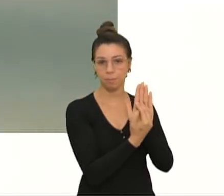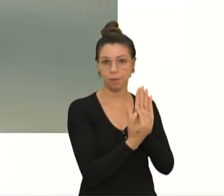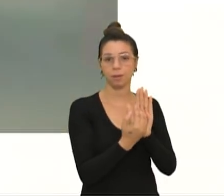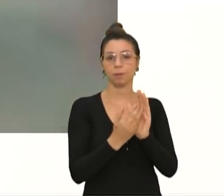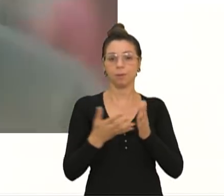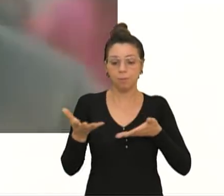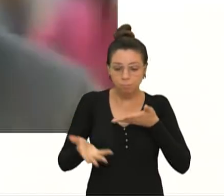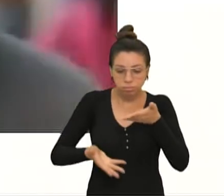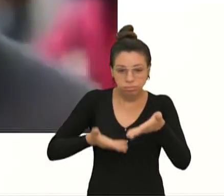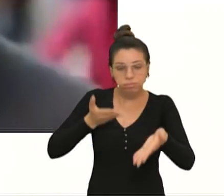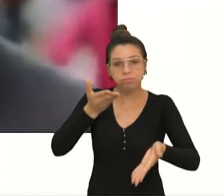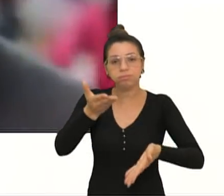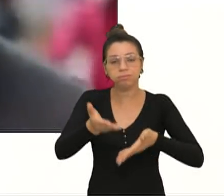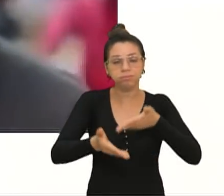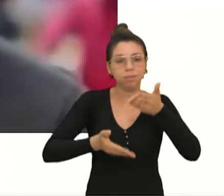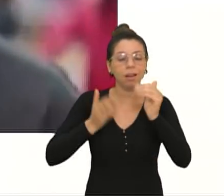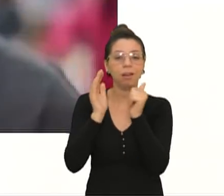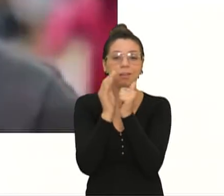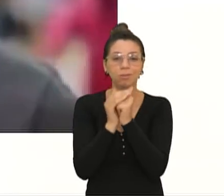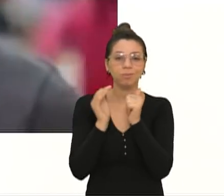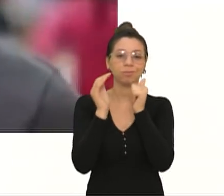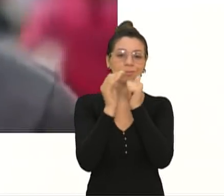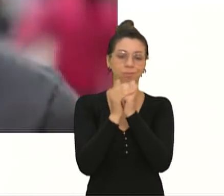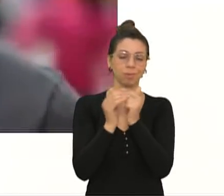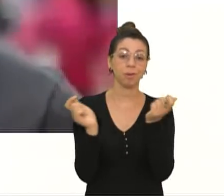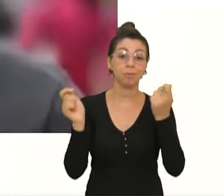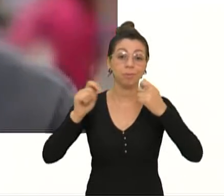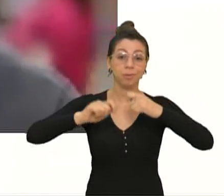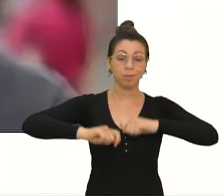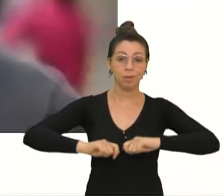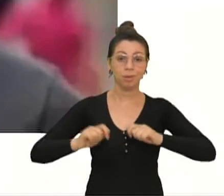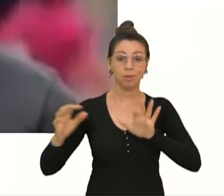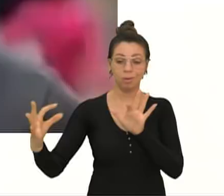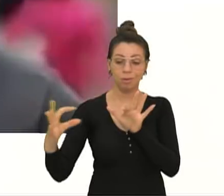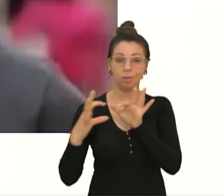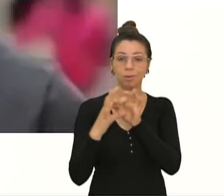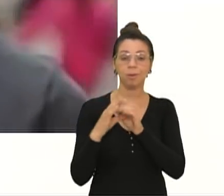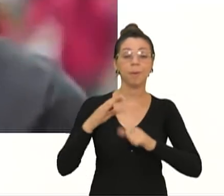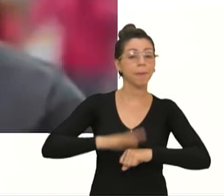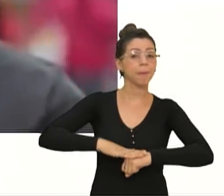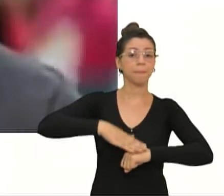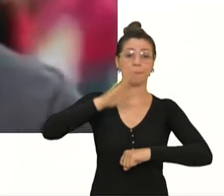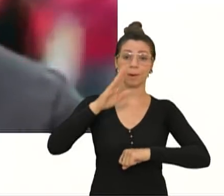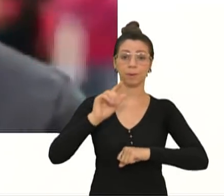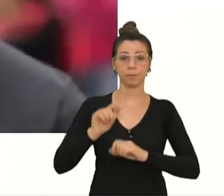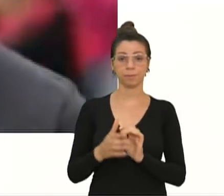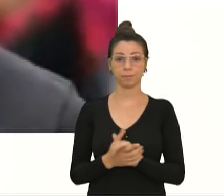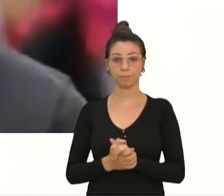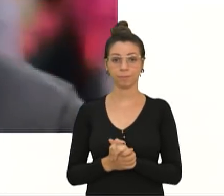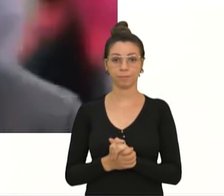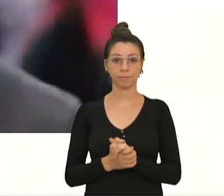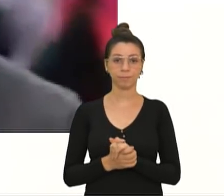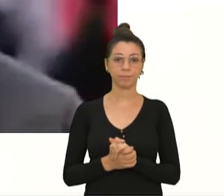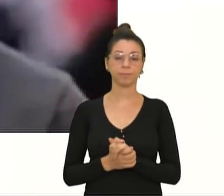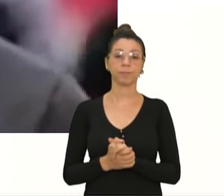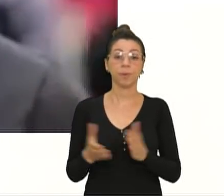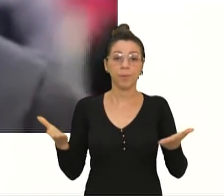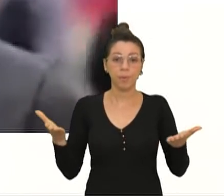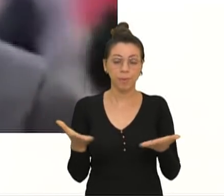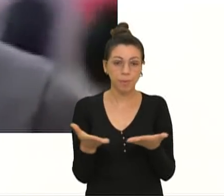se tornará. Minha oração é que você faça a partir de hoje mais ou alguma coisa por alguém,